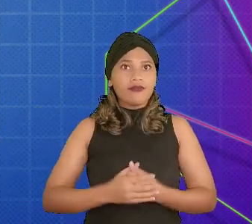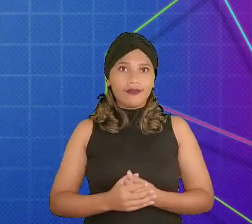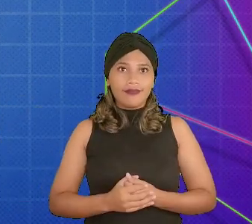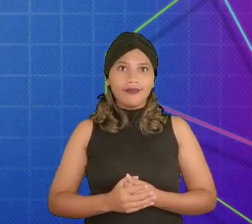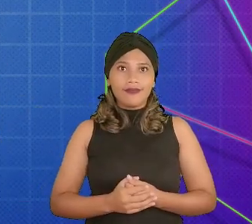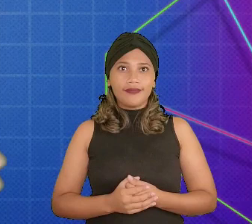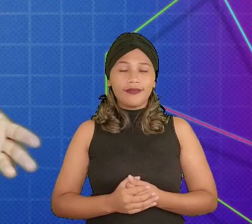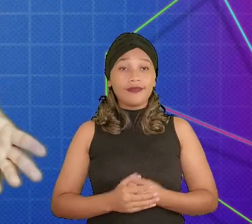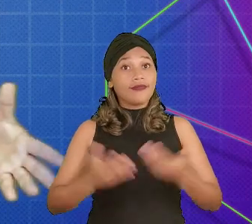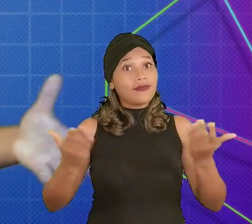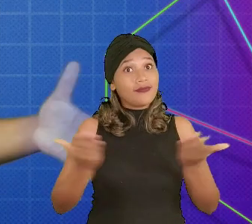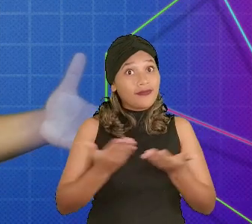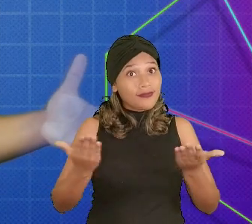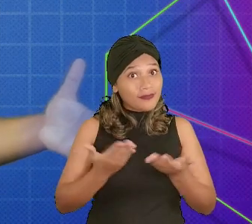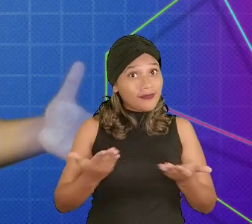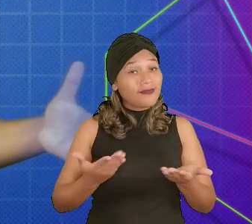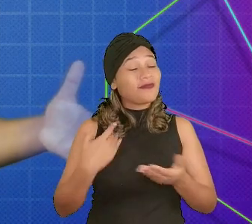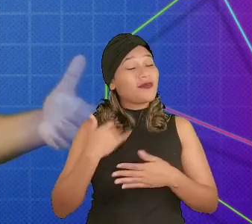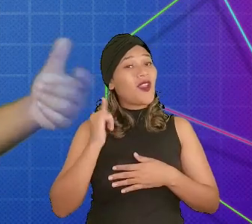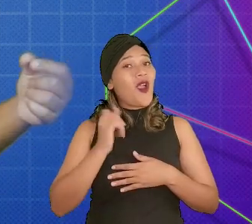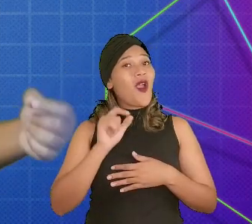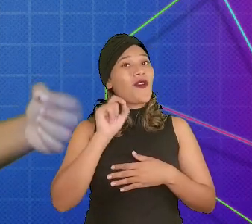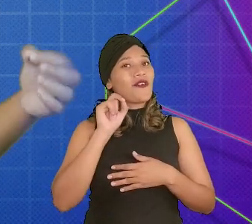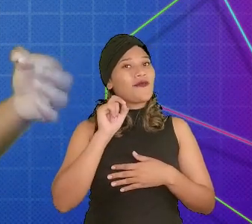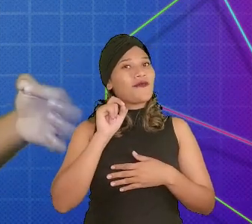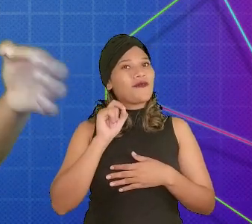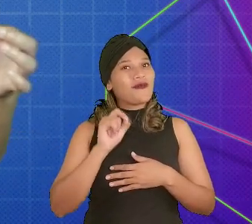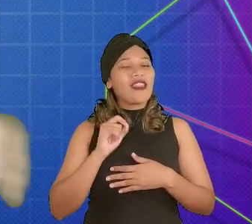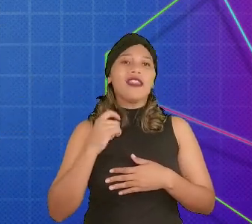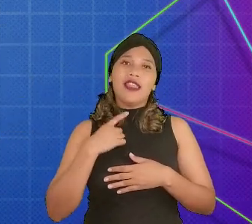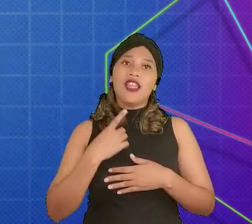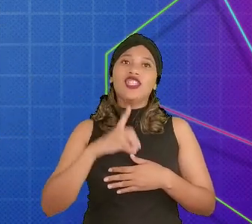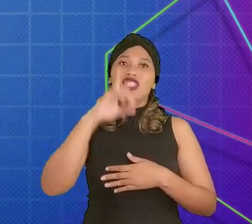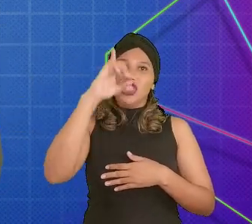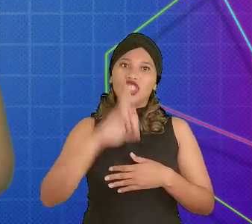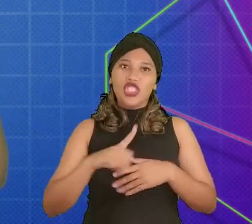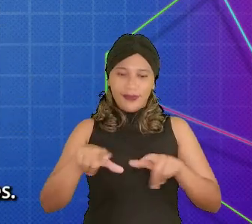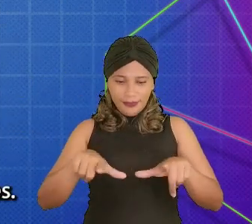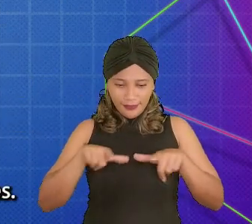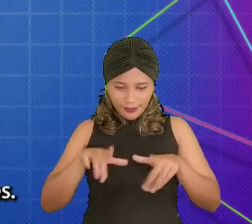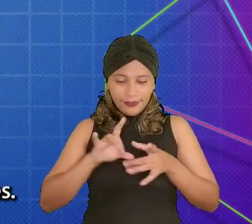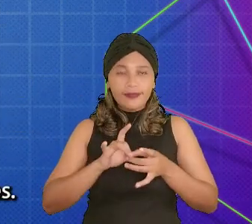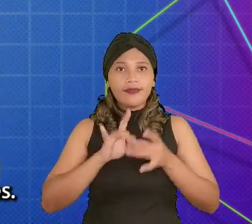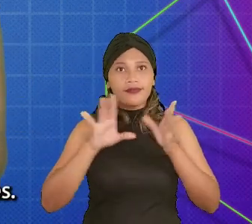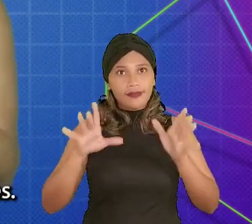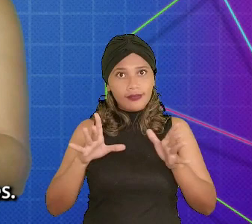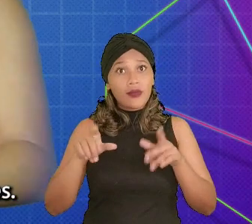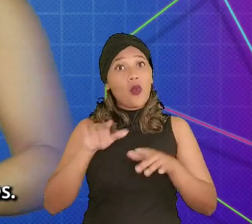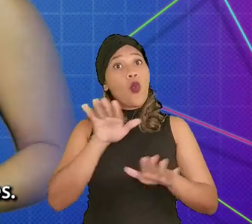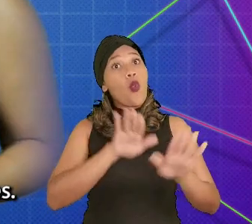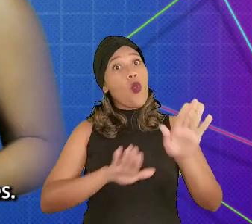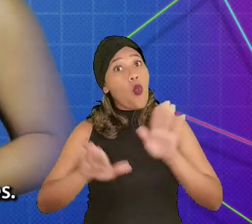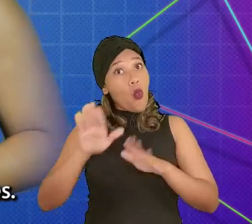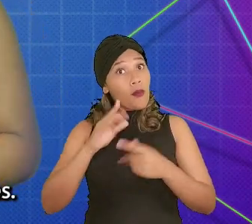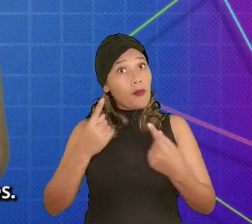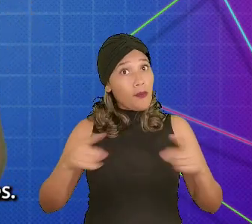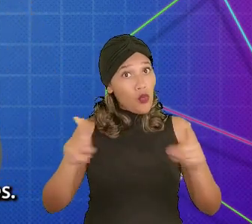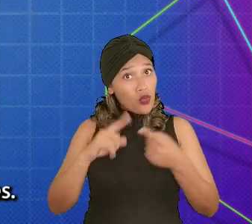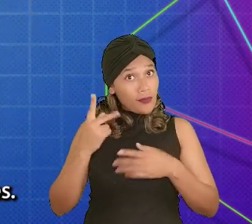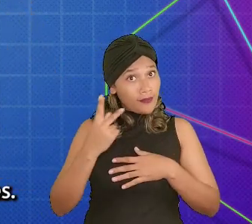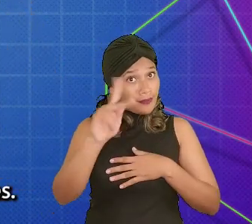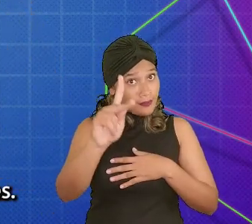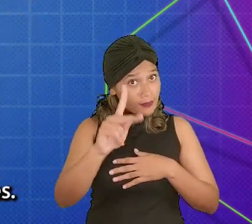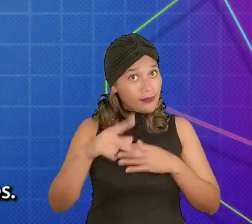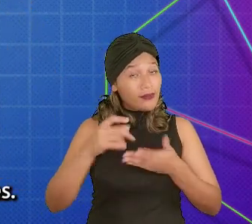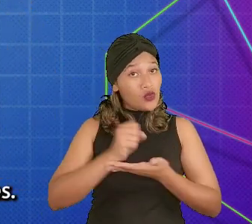desenvolver. Agora, moçada, vamos falar de direitos autorais e os cuidados que vocês devem ter ao trabalharem com